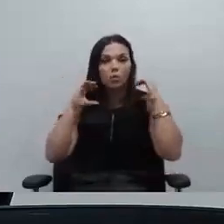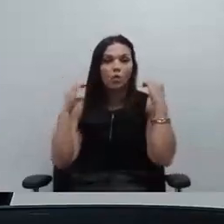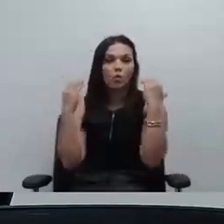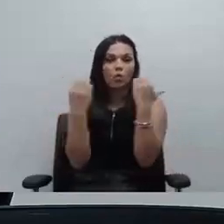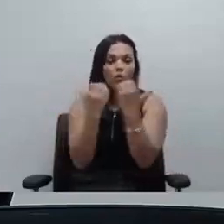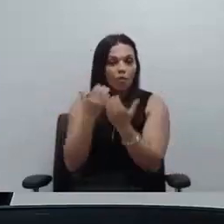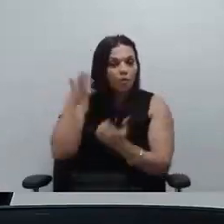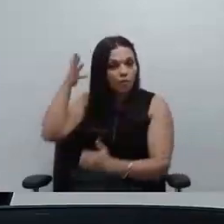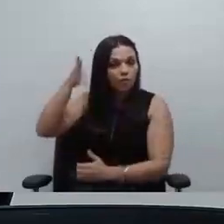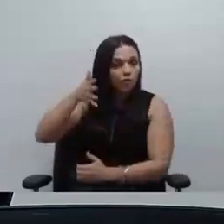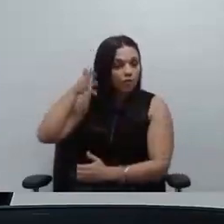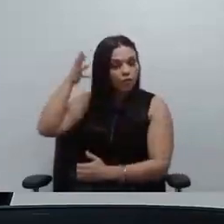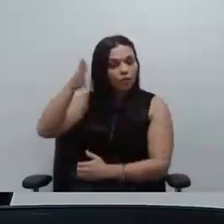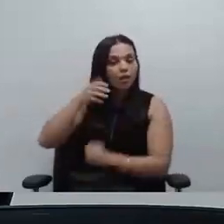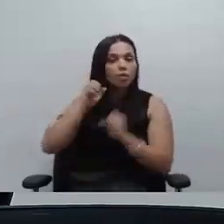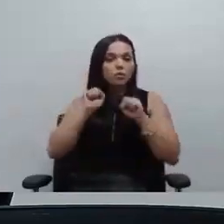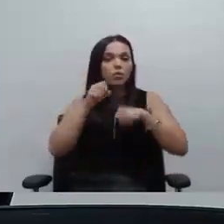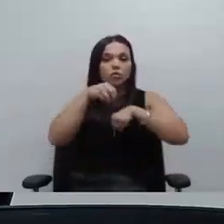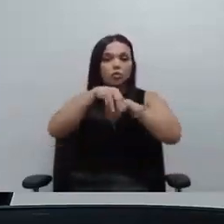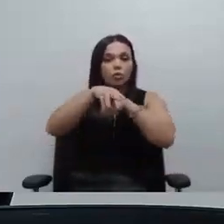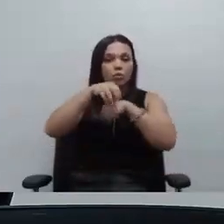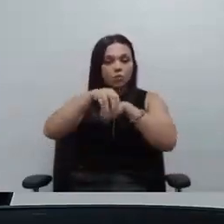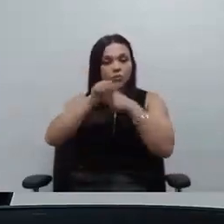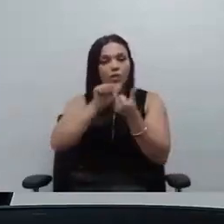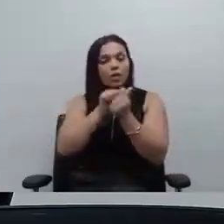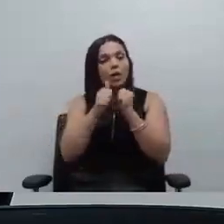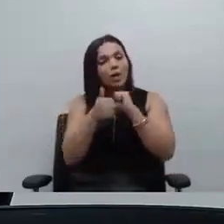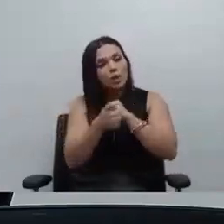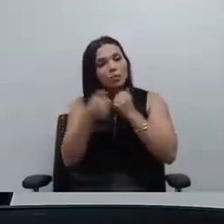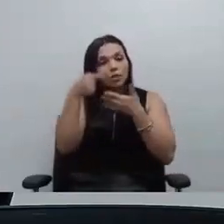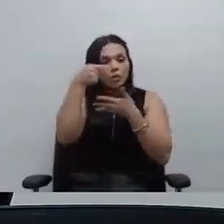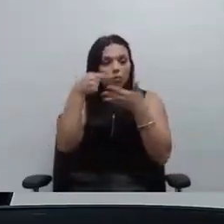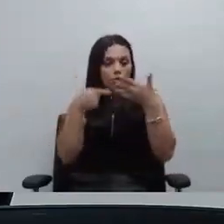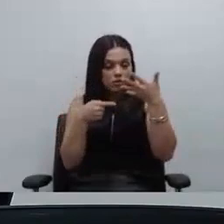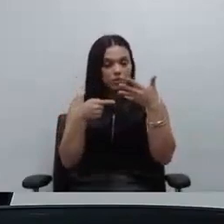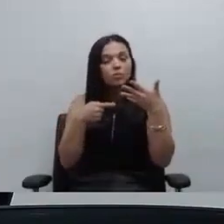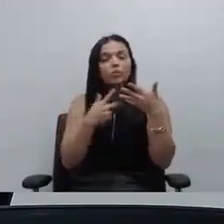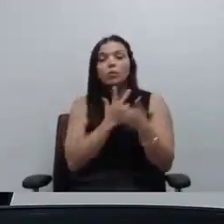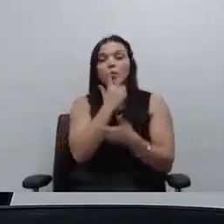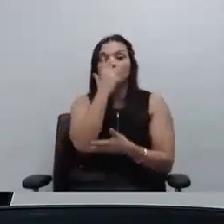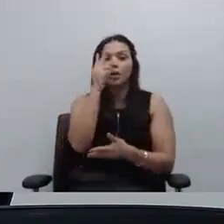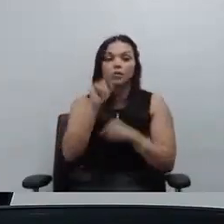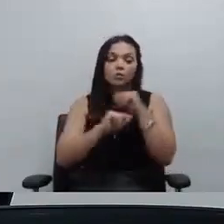essas recomendações, adaptando algumas questões. Me parecem que são dois